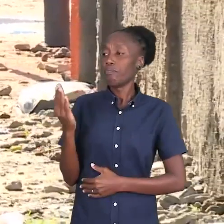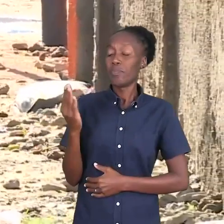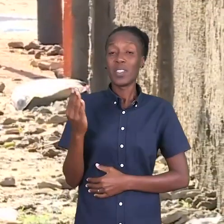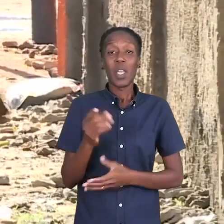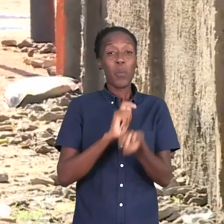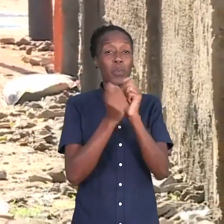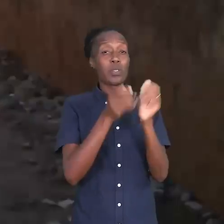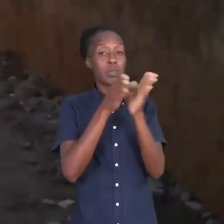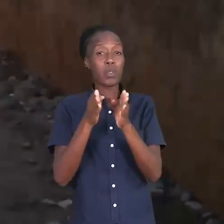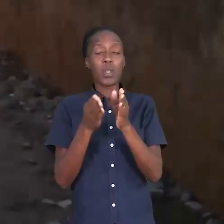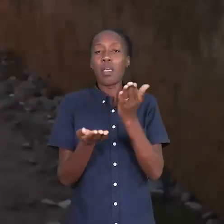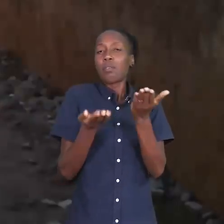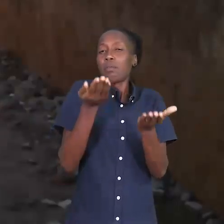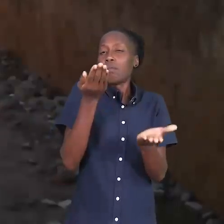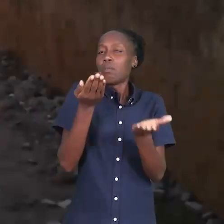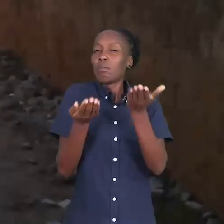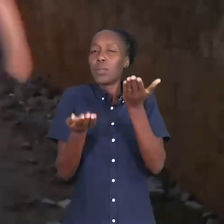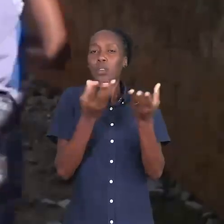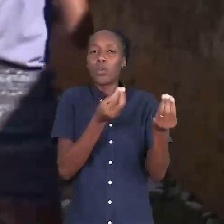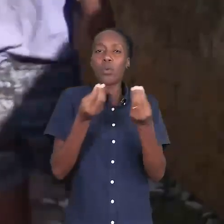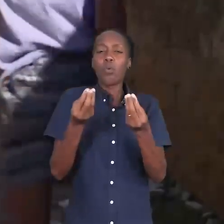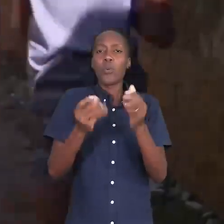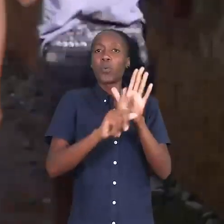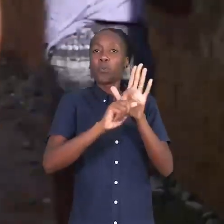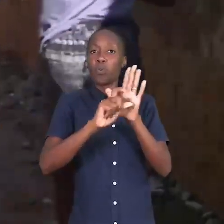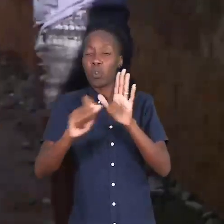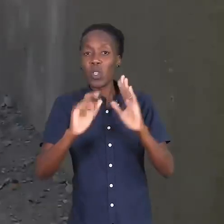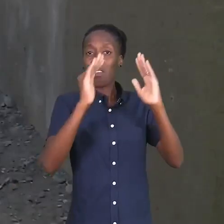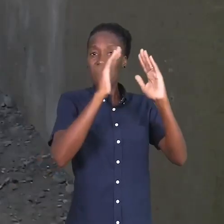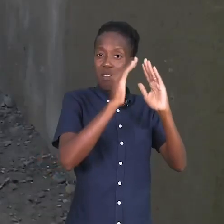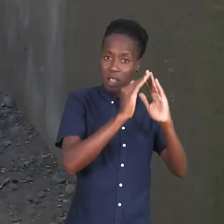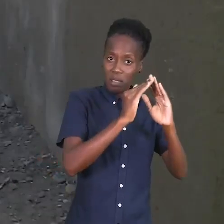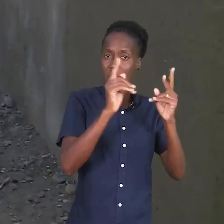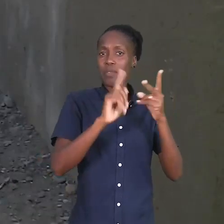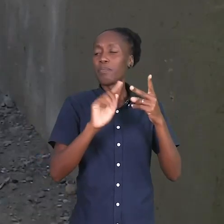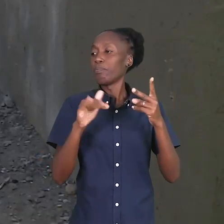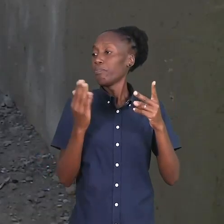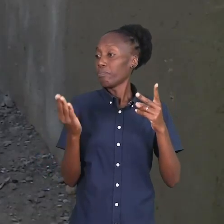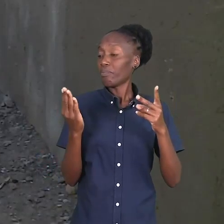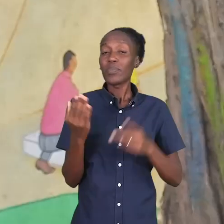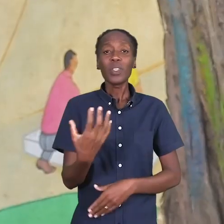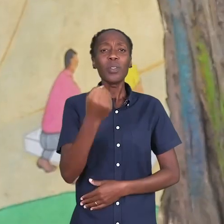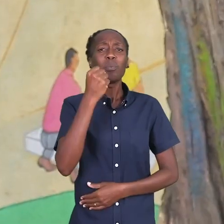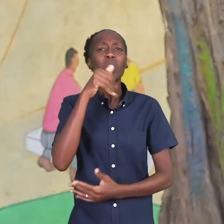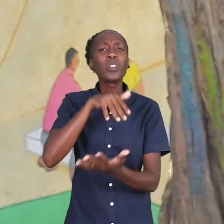das pessoas depende de suas inspirações, que podem estar em casa. Como posso